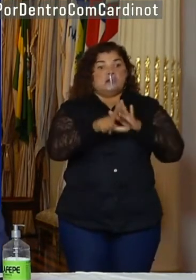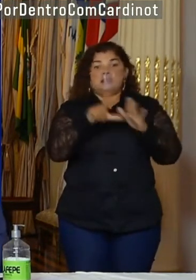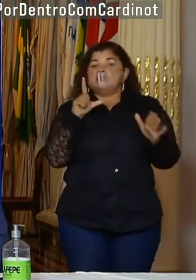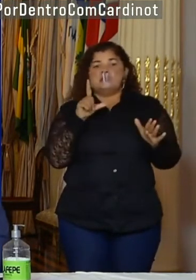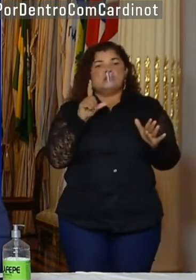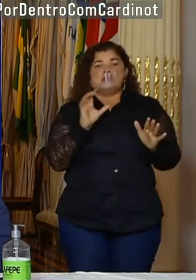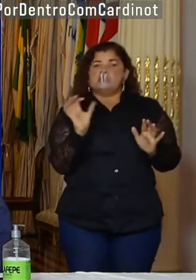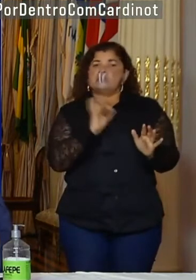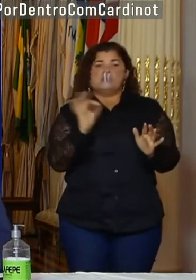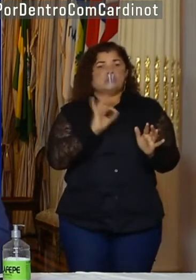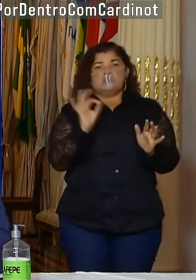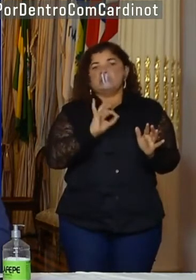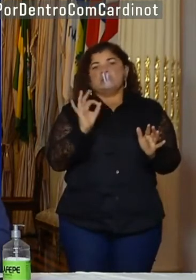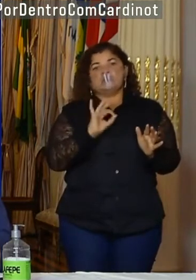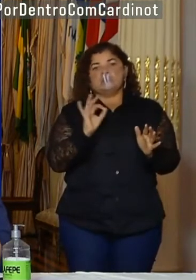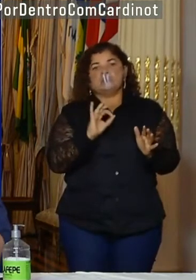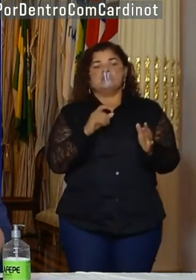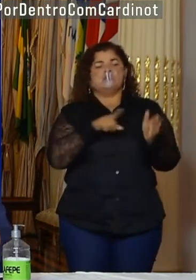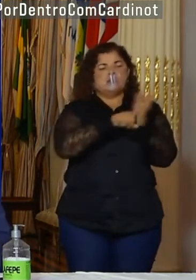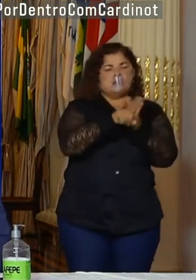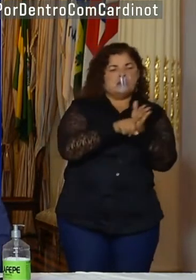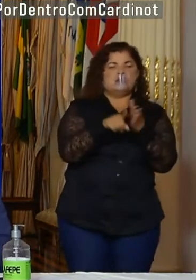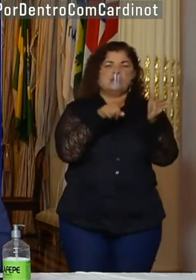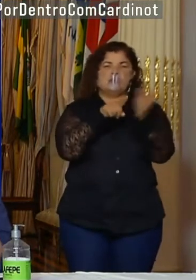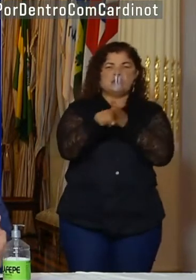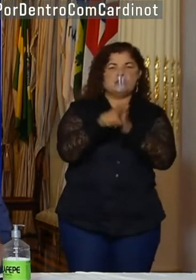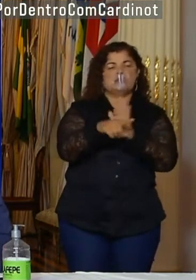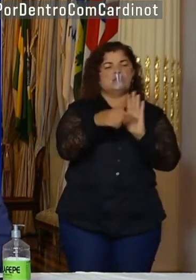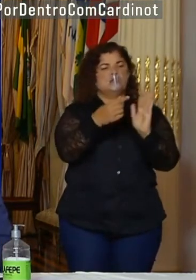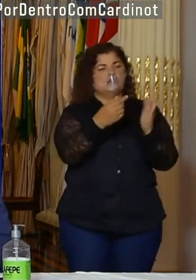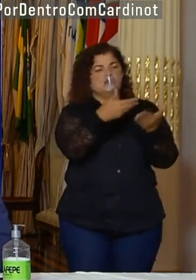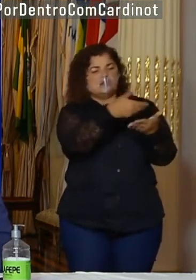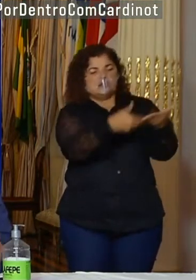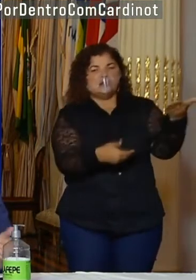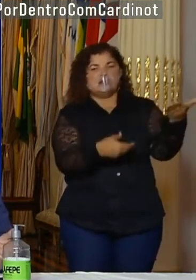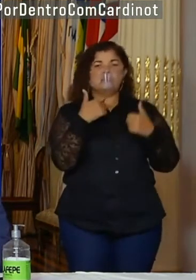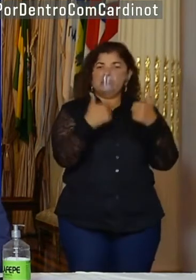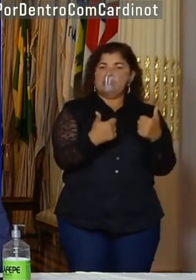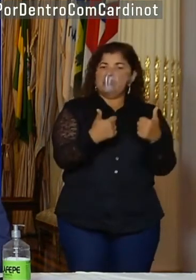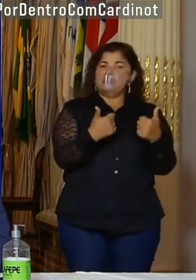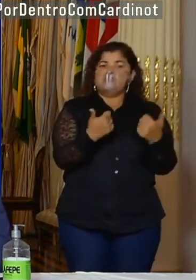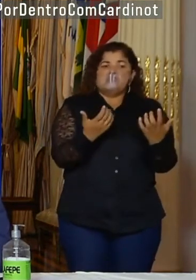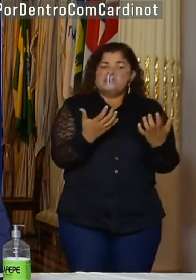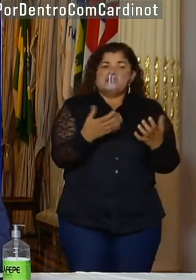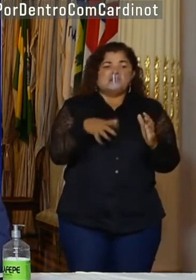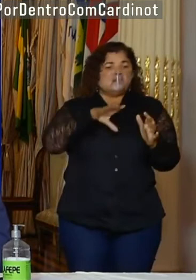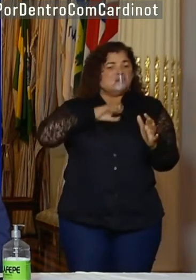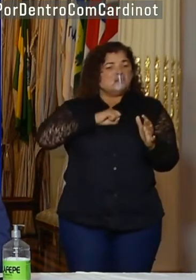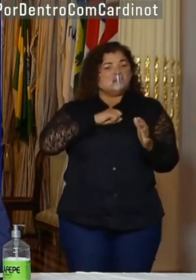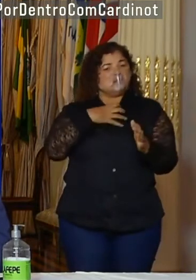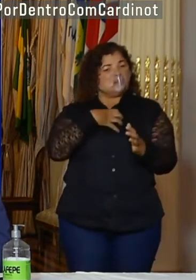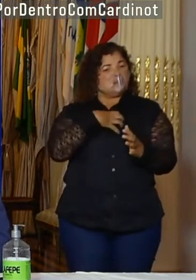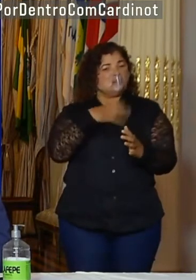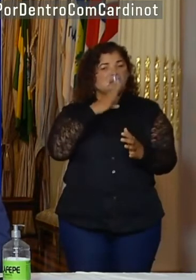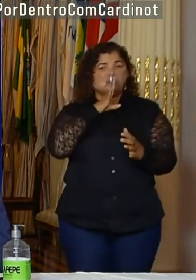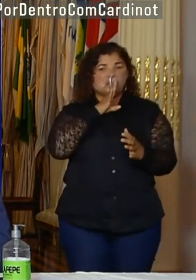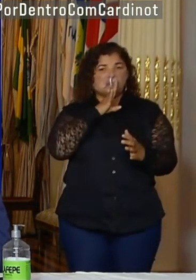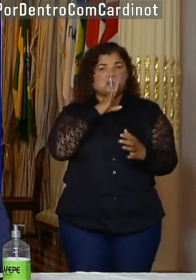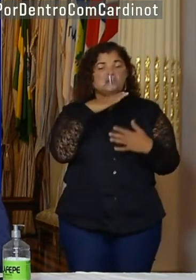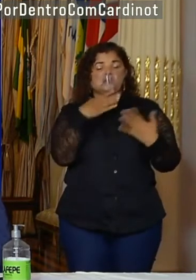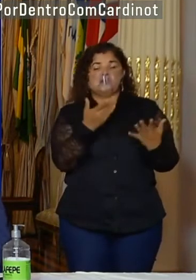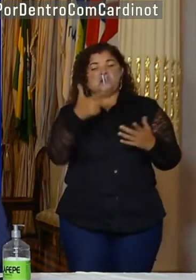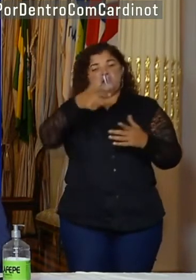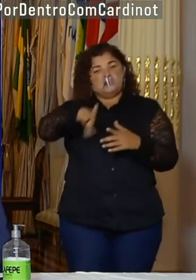Quando você faz o questionário, a grande maioria deles era sintomático e alguns referiam